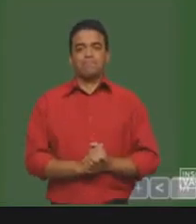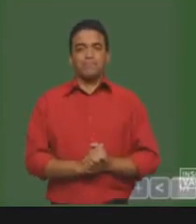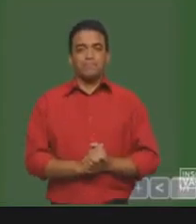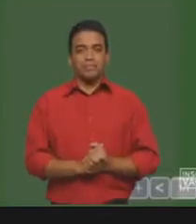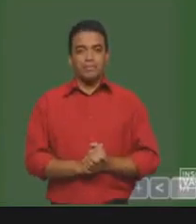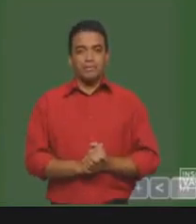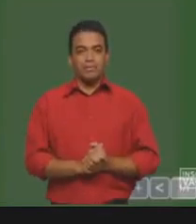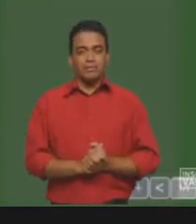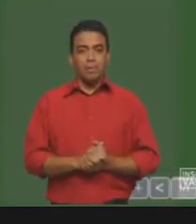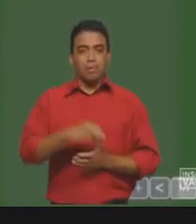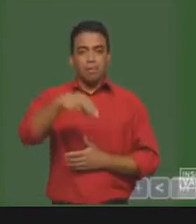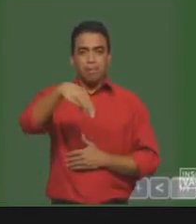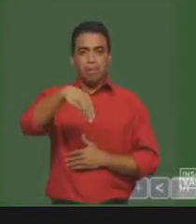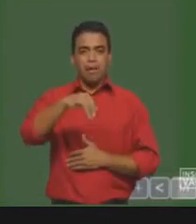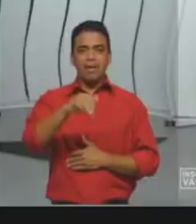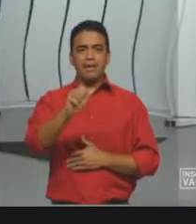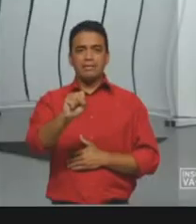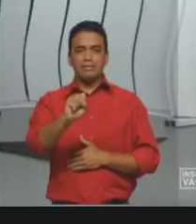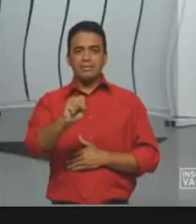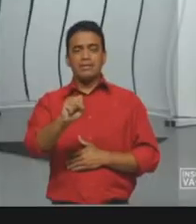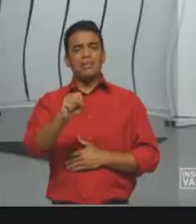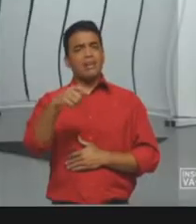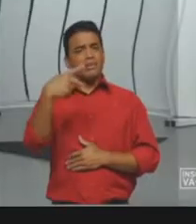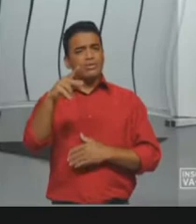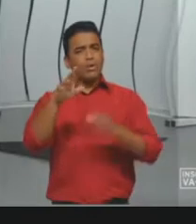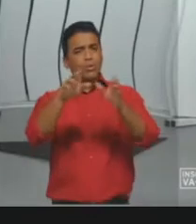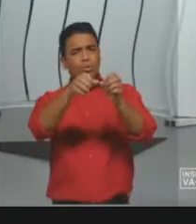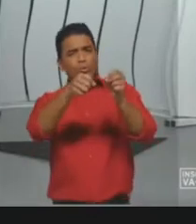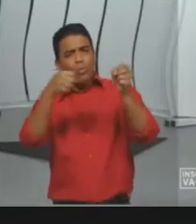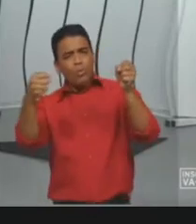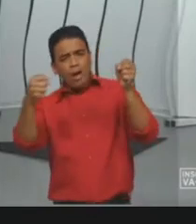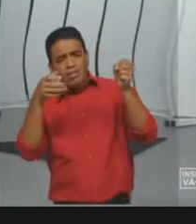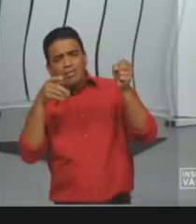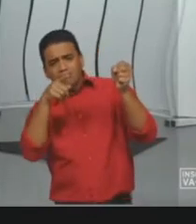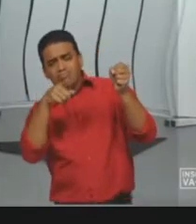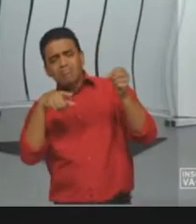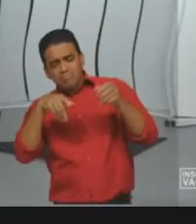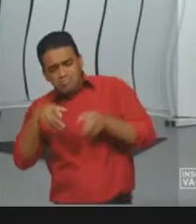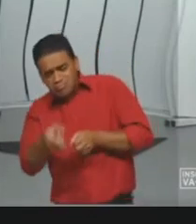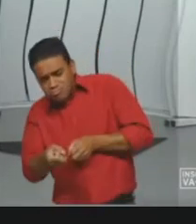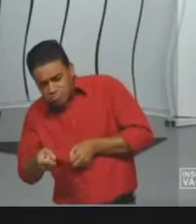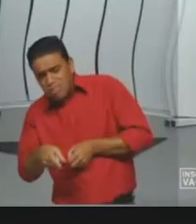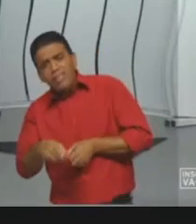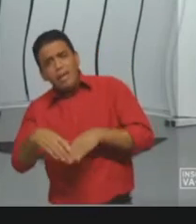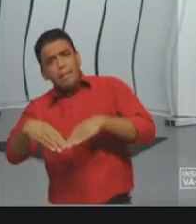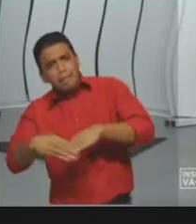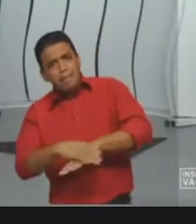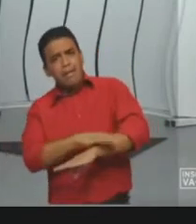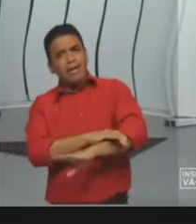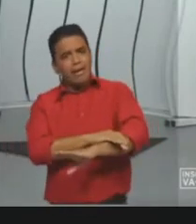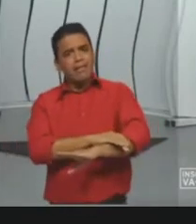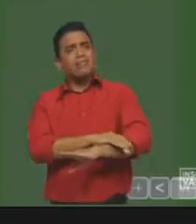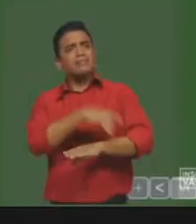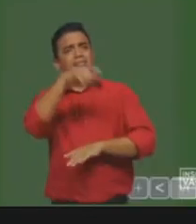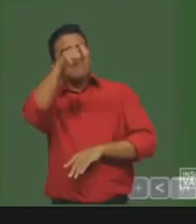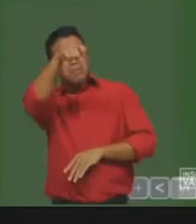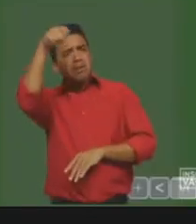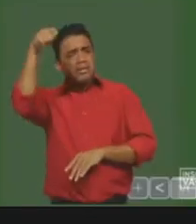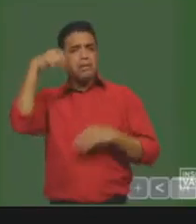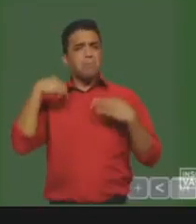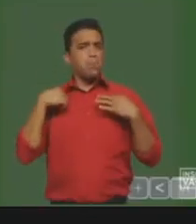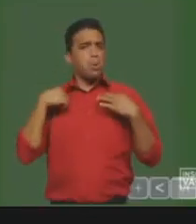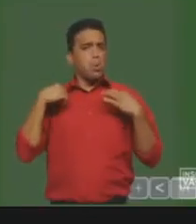meias. Você tem meias lá no seu guarda-roupa, você quer separar essas meias. Você tem blusas, muitas blusas.